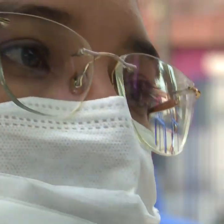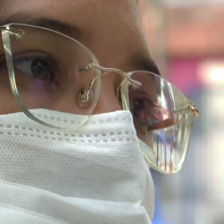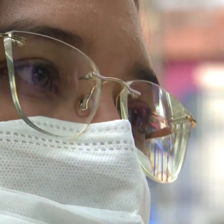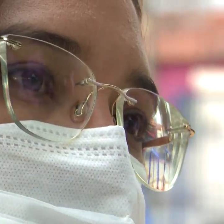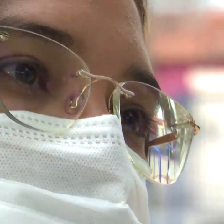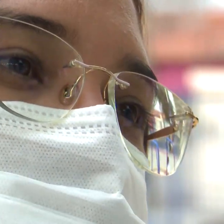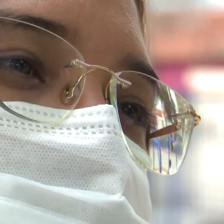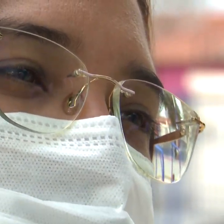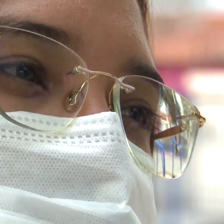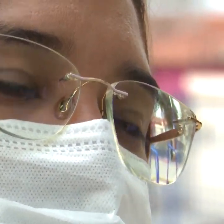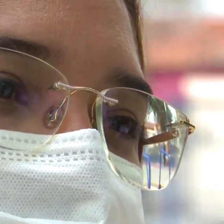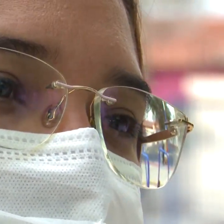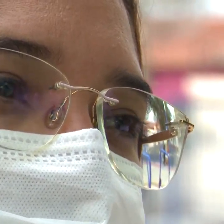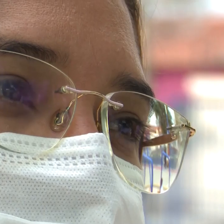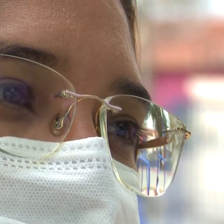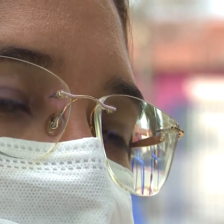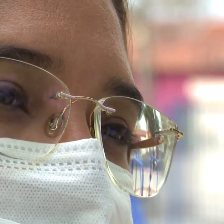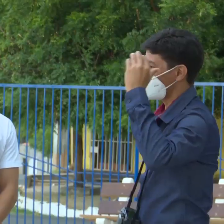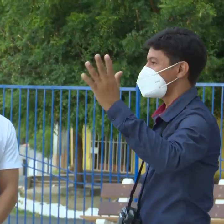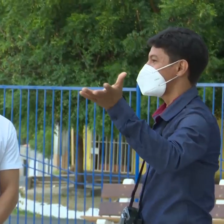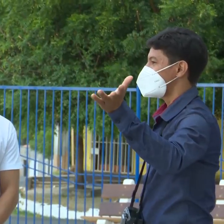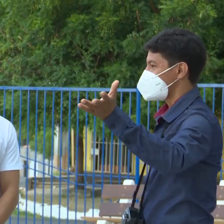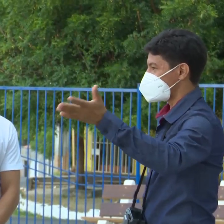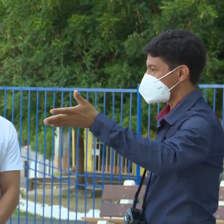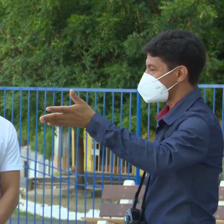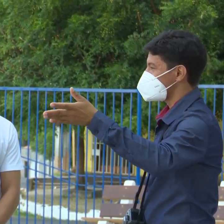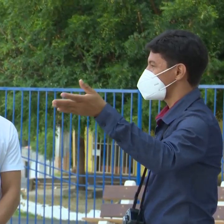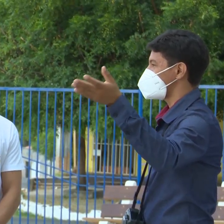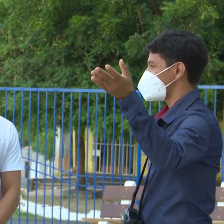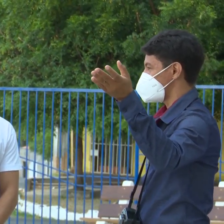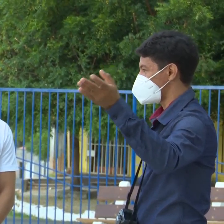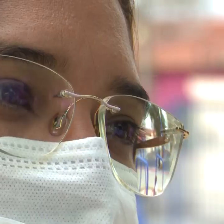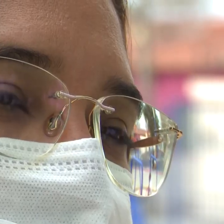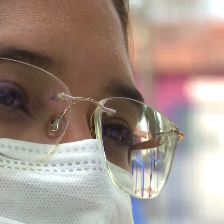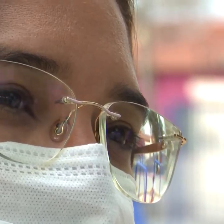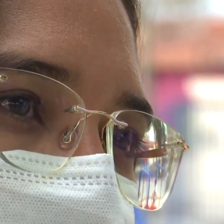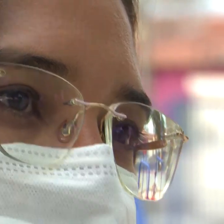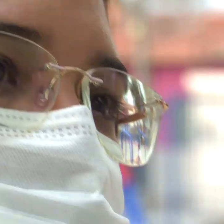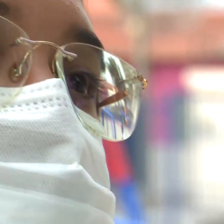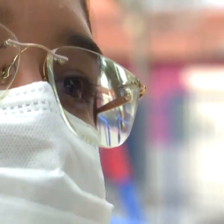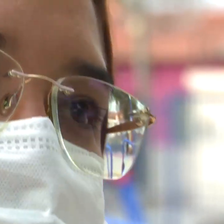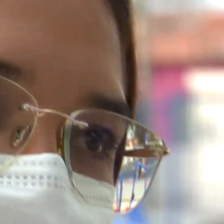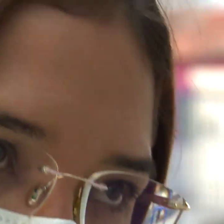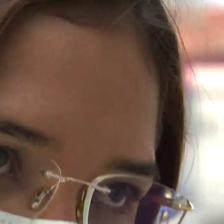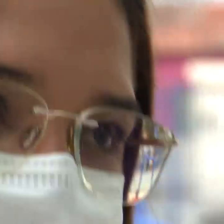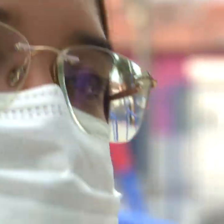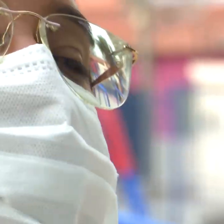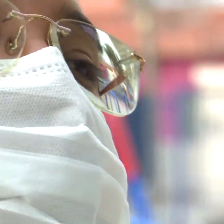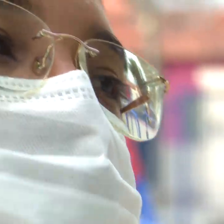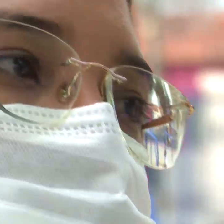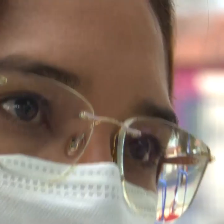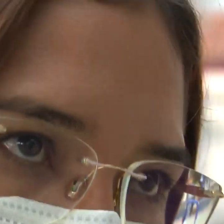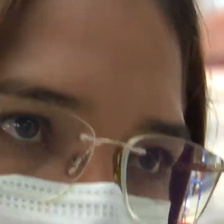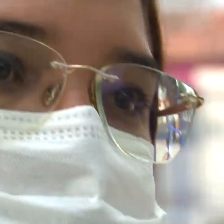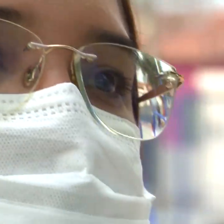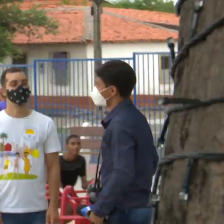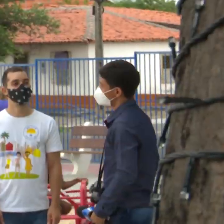avanços reais e positivos na promoção realização e garantia de direitos das crianças e adolescentes